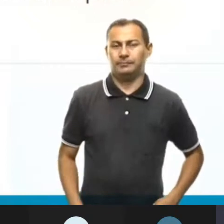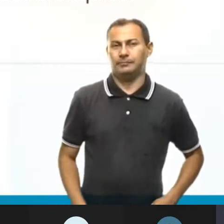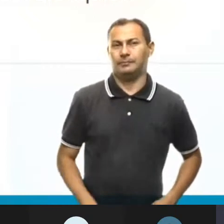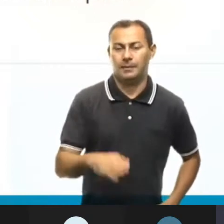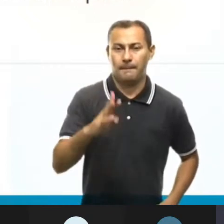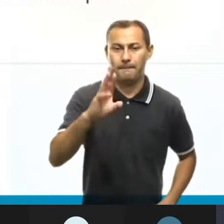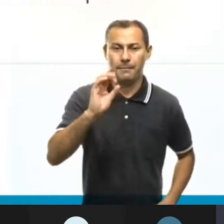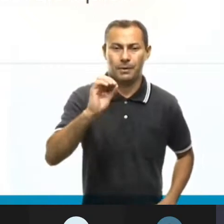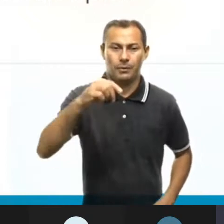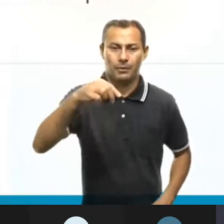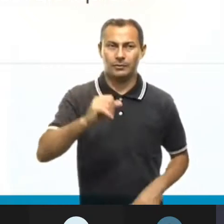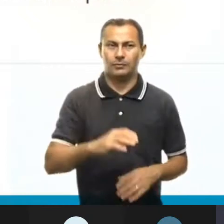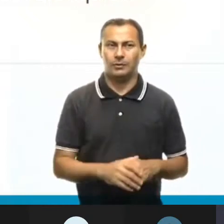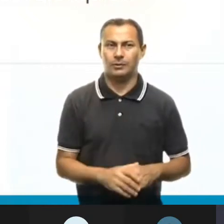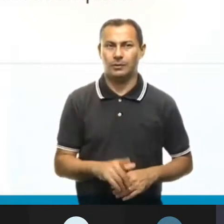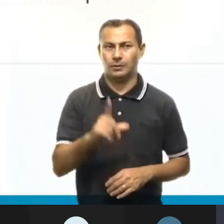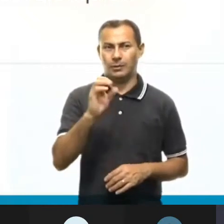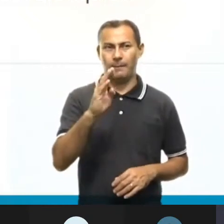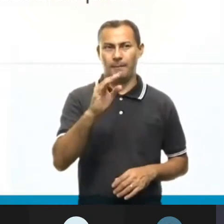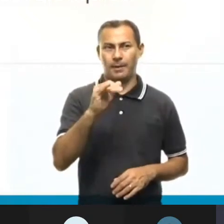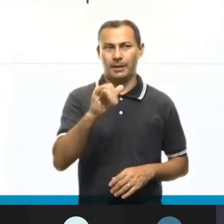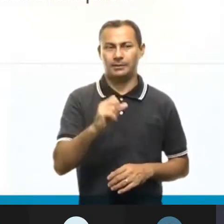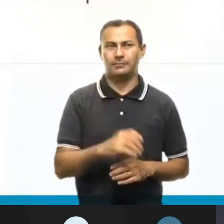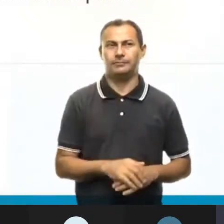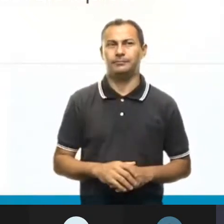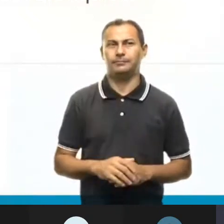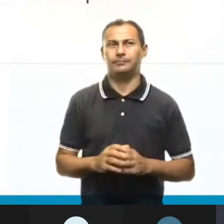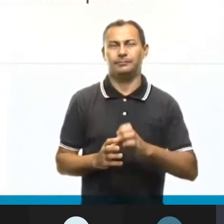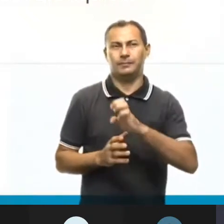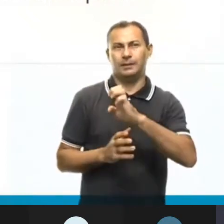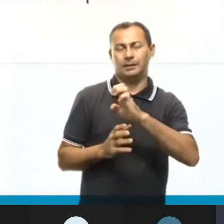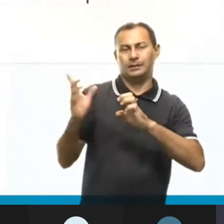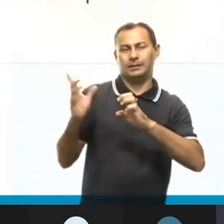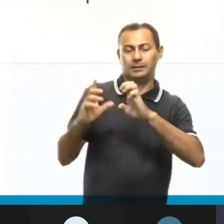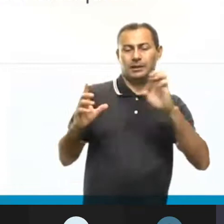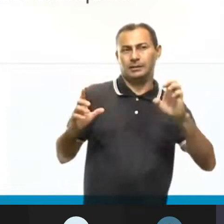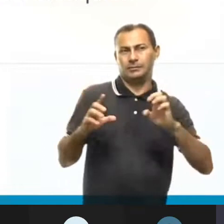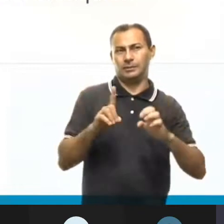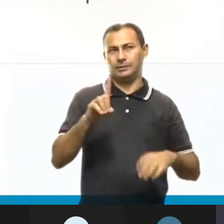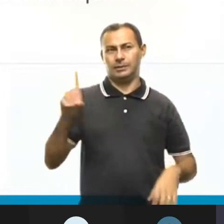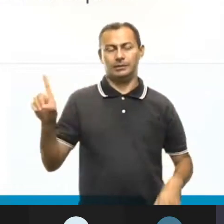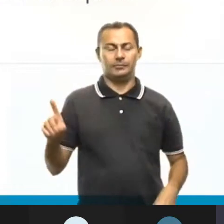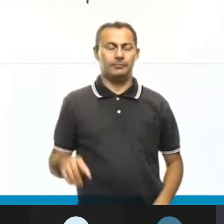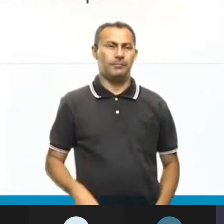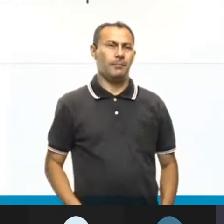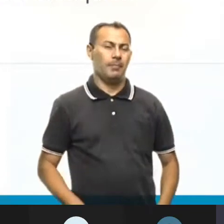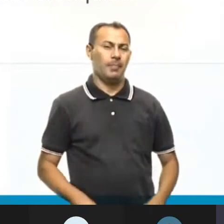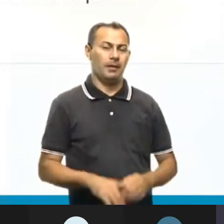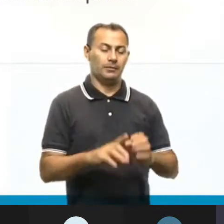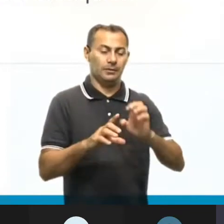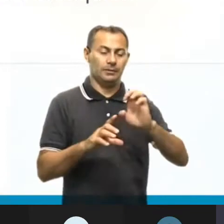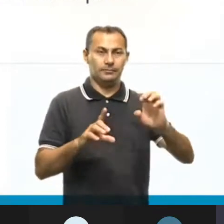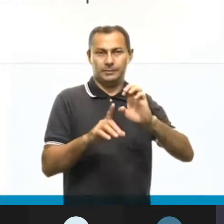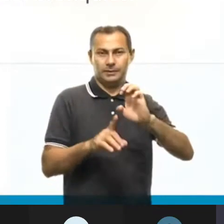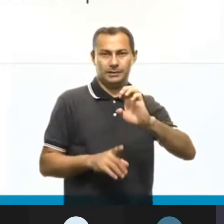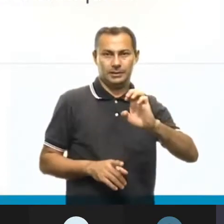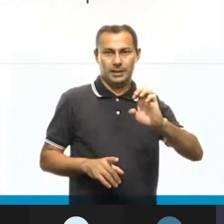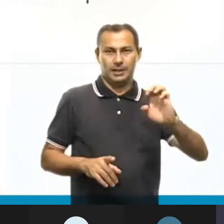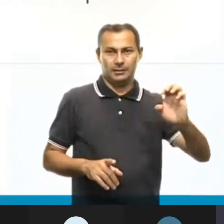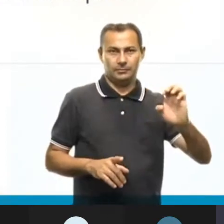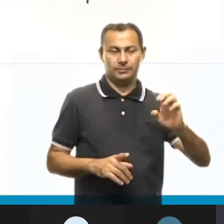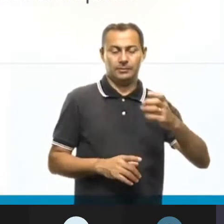Esses brônquios lobares, ó, do lado esquerdo, então aqui é o lado esquerdo, aqui é o lado direito. No lado esquerdo, ele